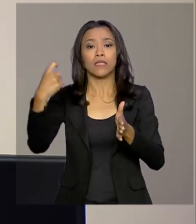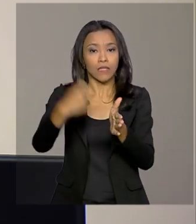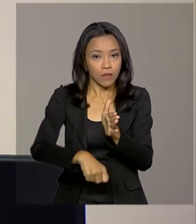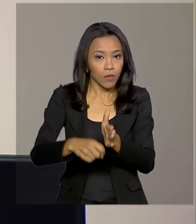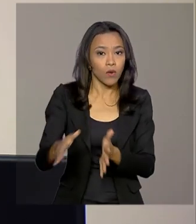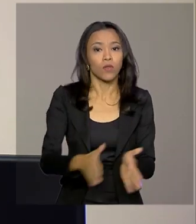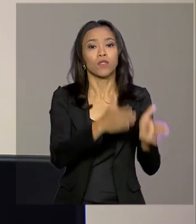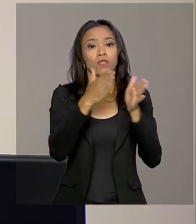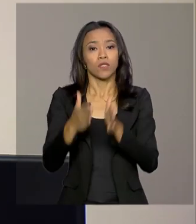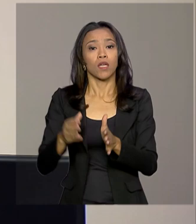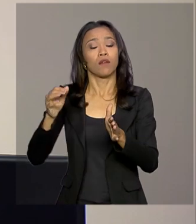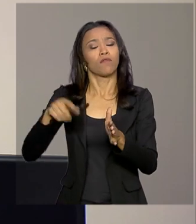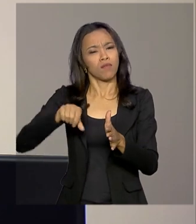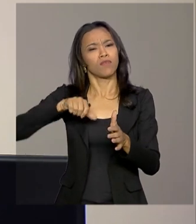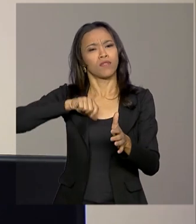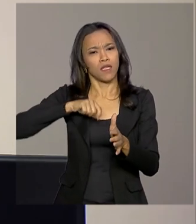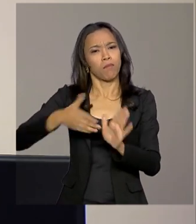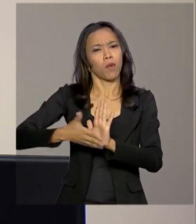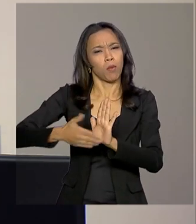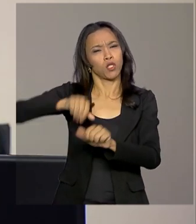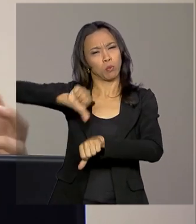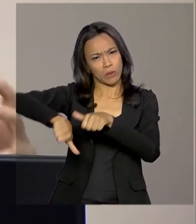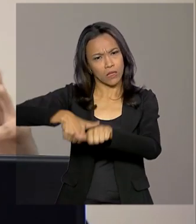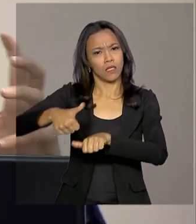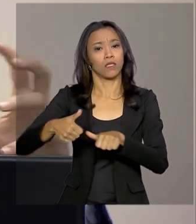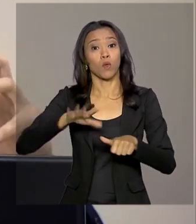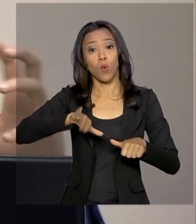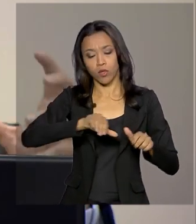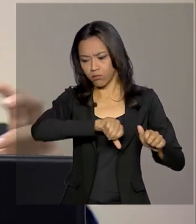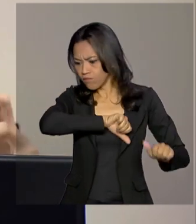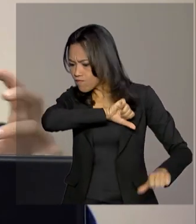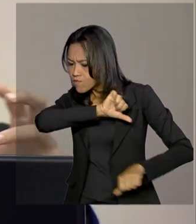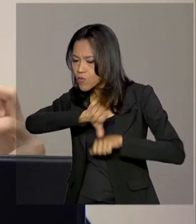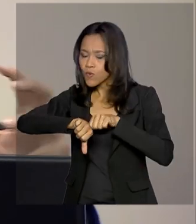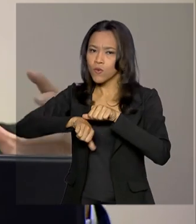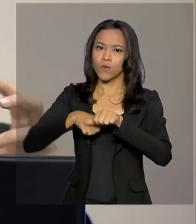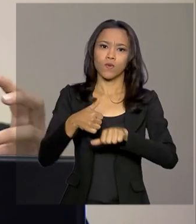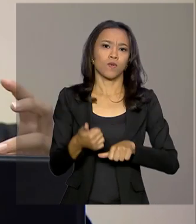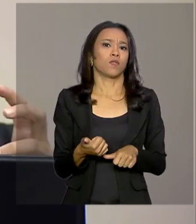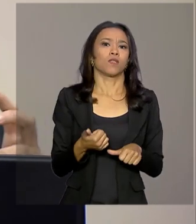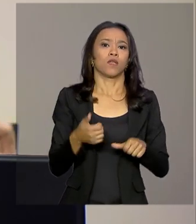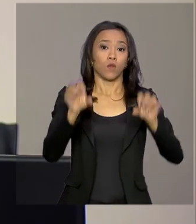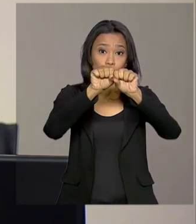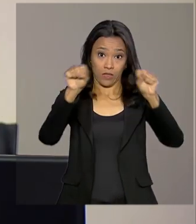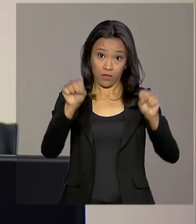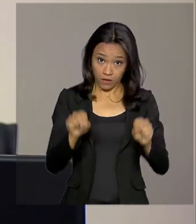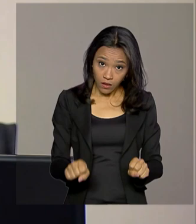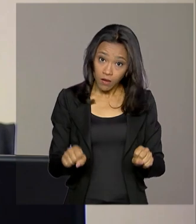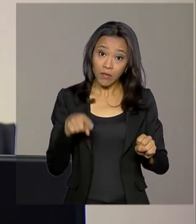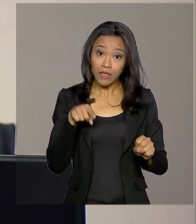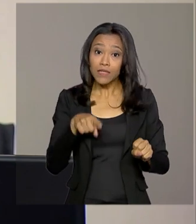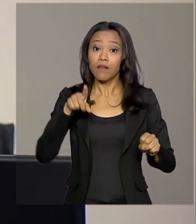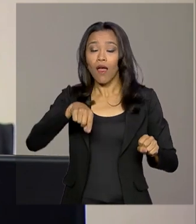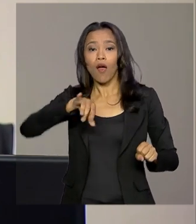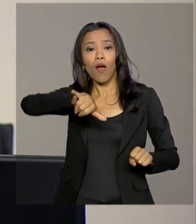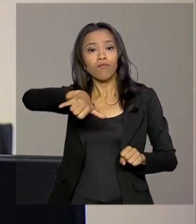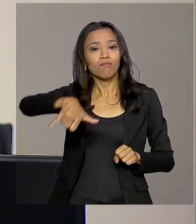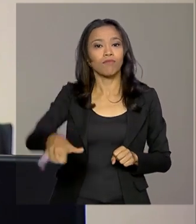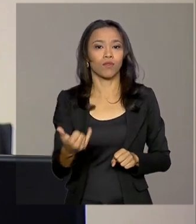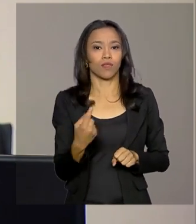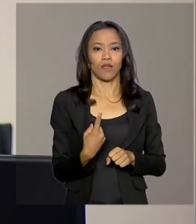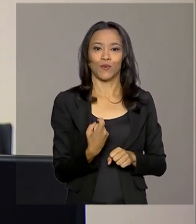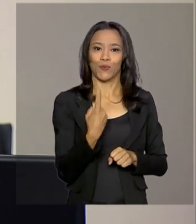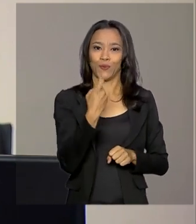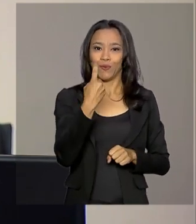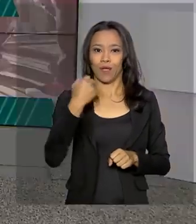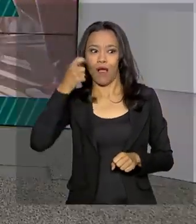na agenda e vamos chegar lá então na hora que você muda totalmente as bases china em que o sistema é formado isso é uma oportunidade única os